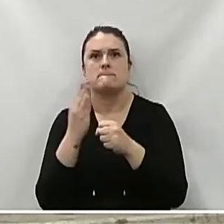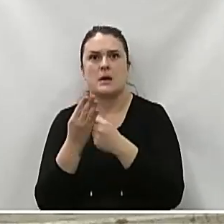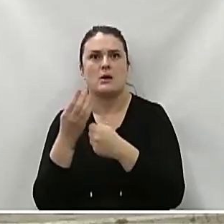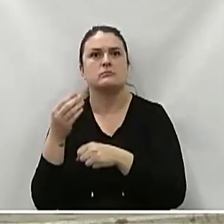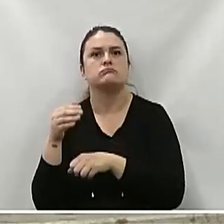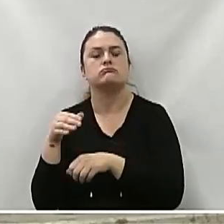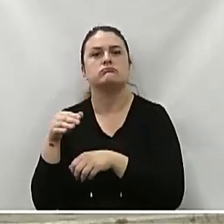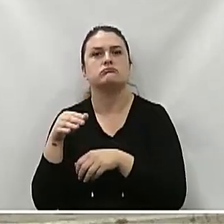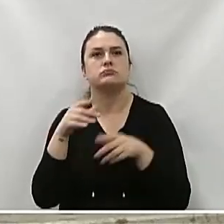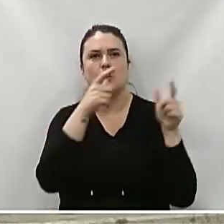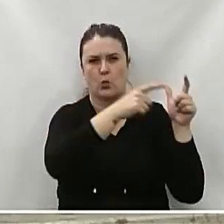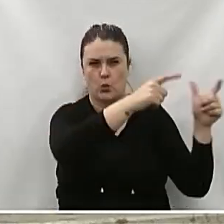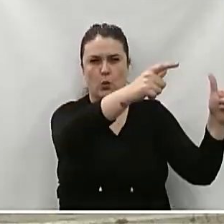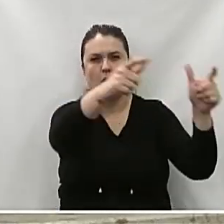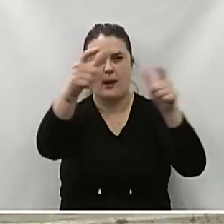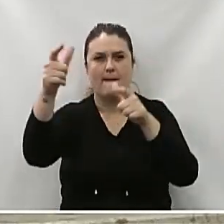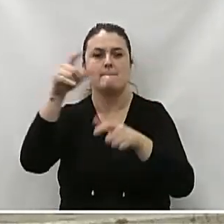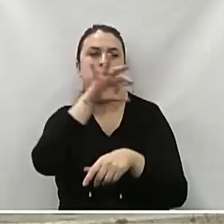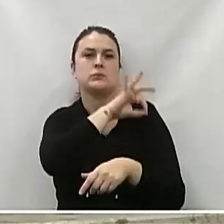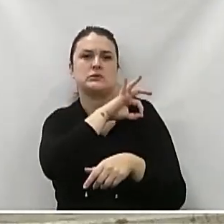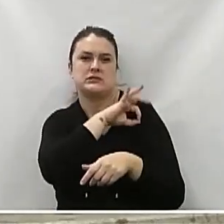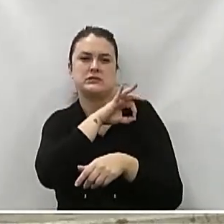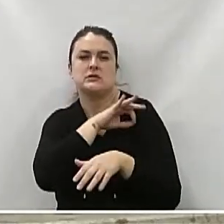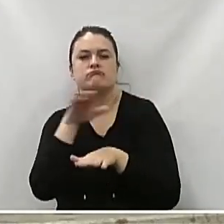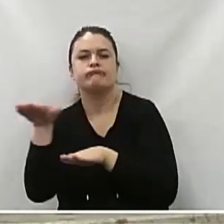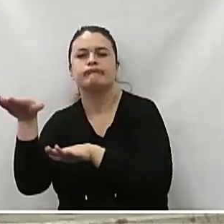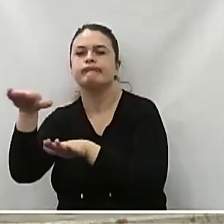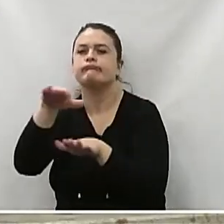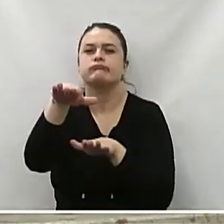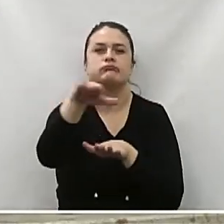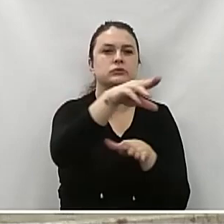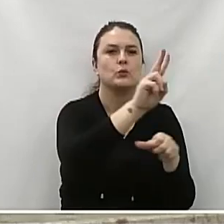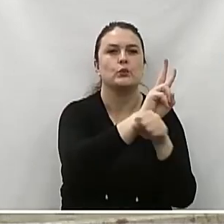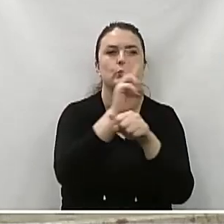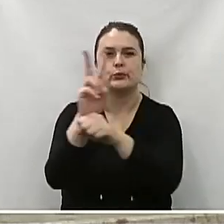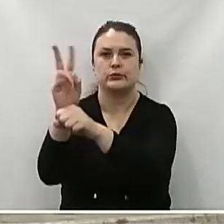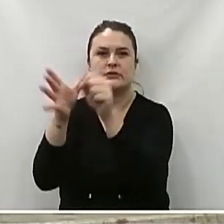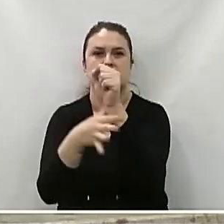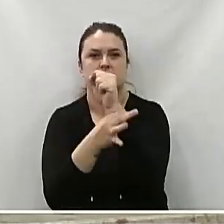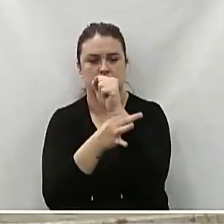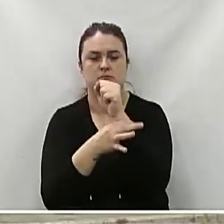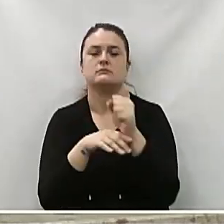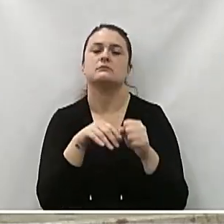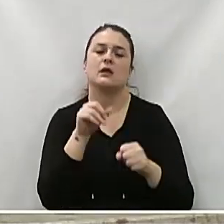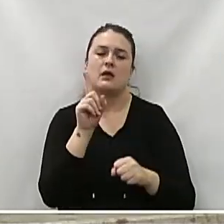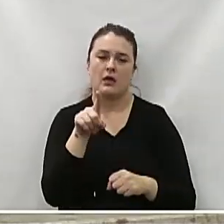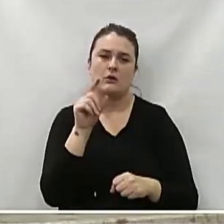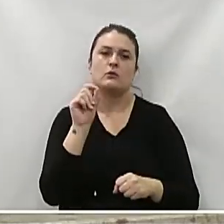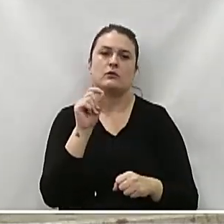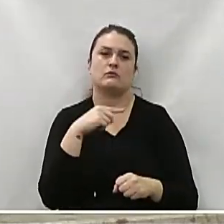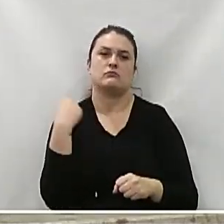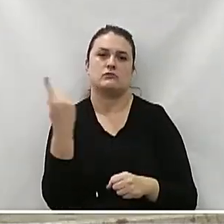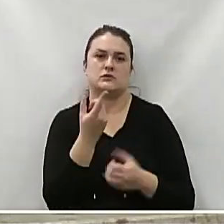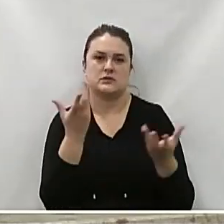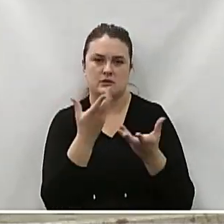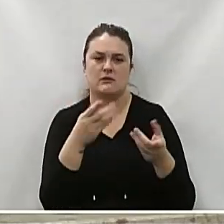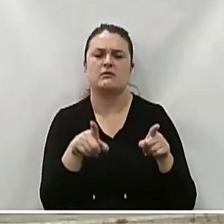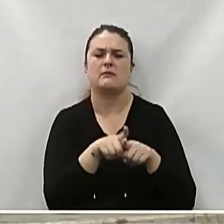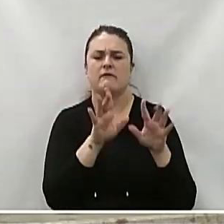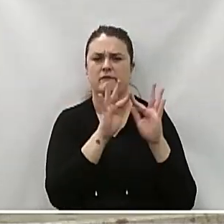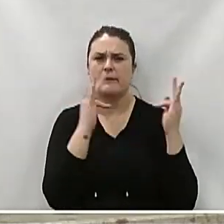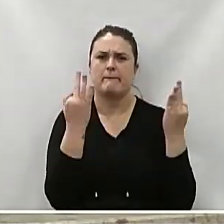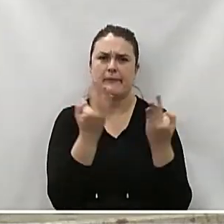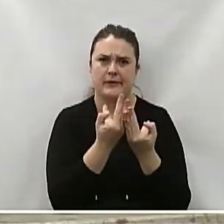da polícia muito bem representadas cuidando da segurança e é isso que nós queremos eu tenho certeza que os pais